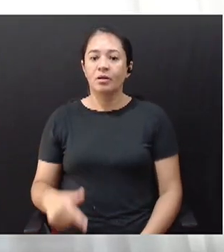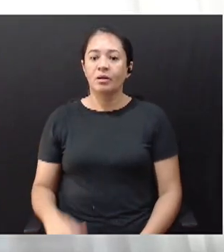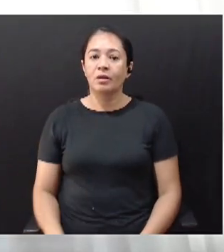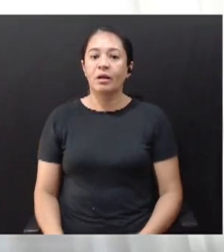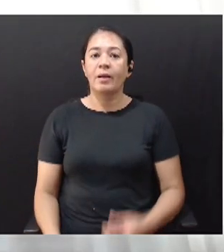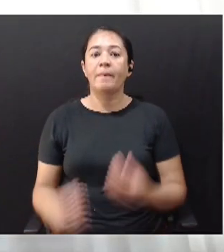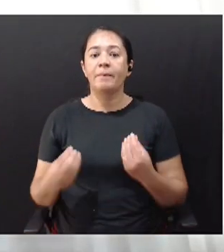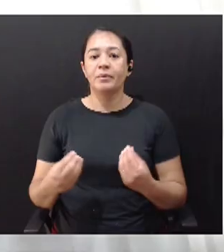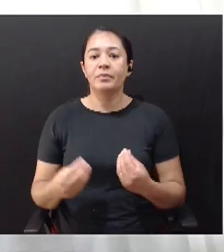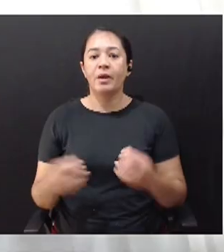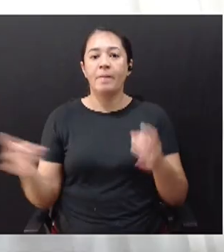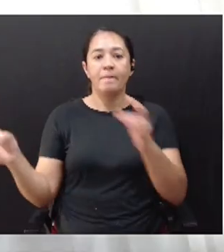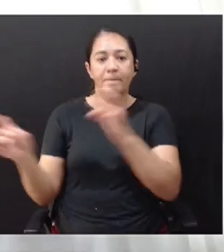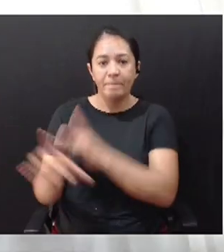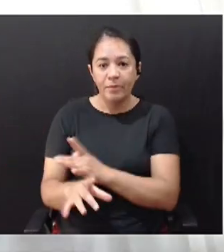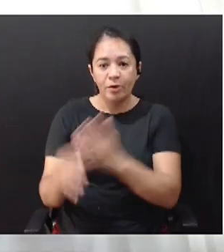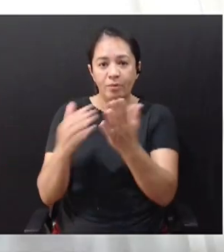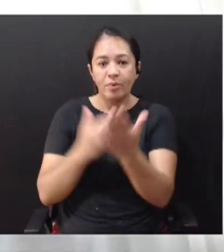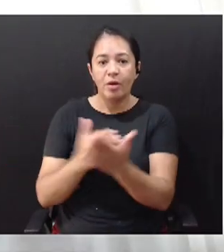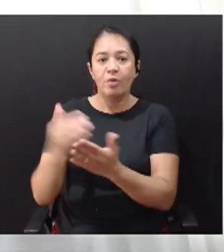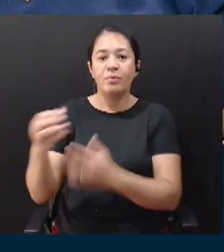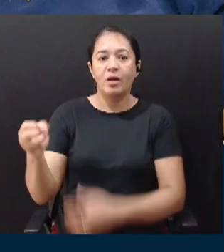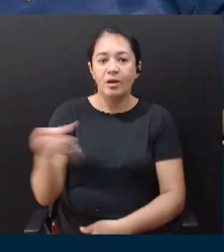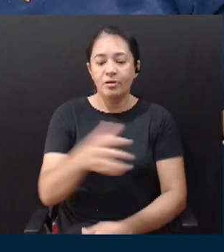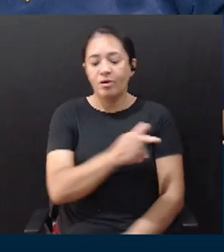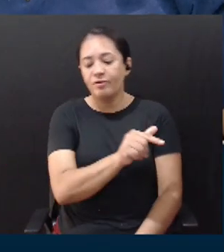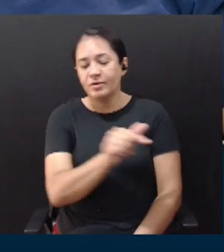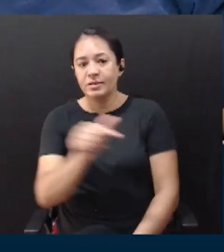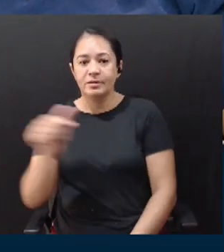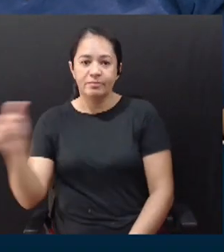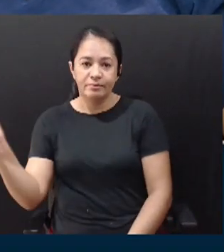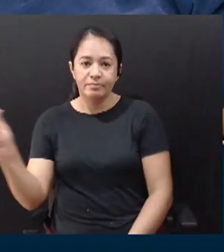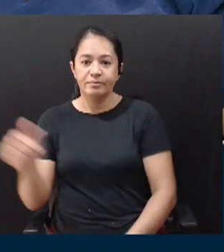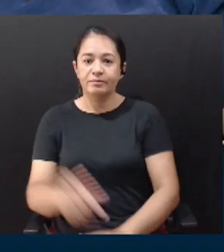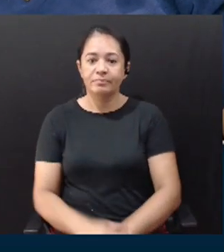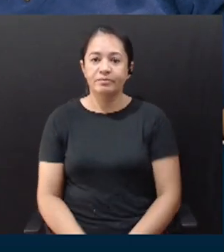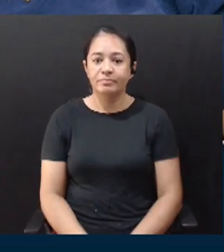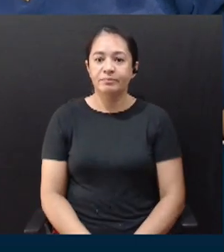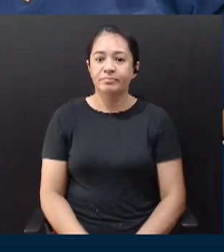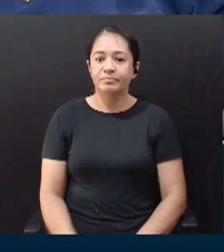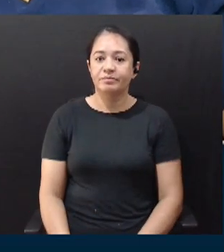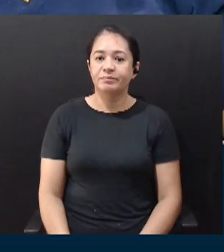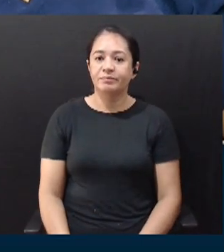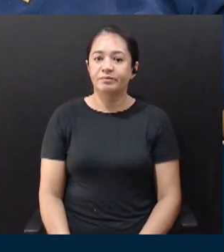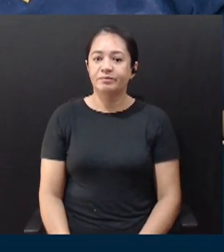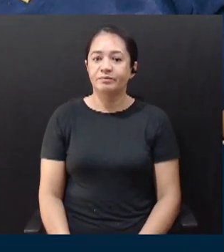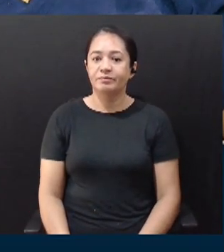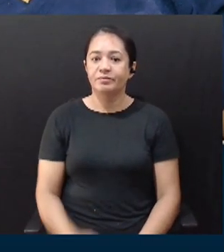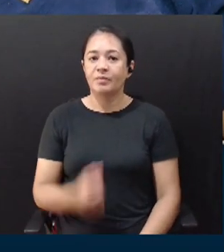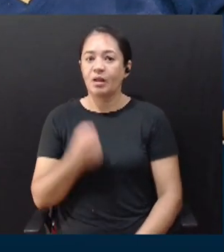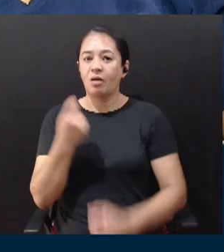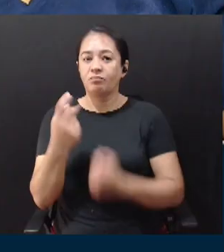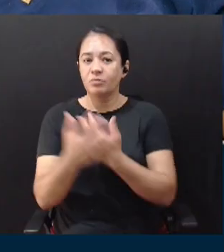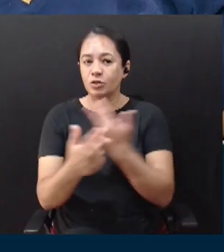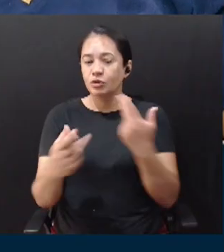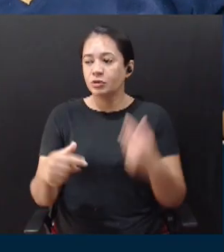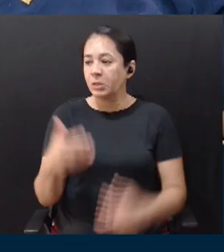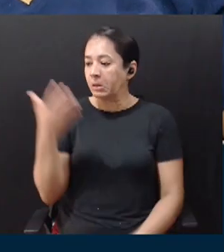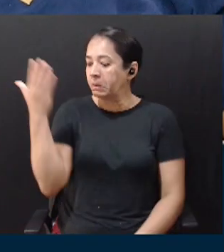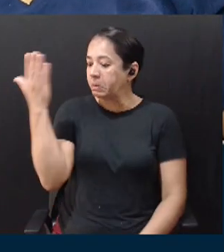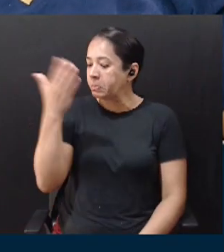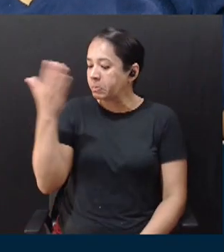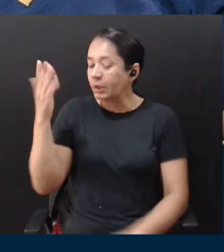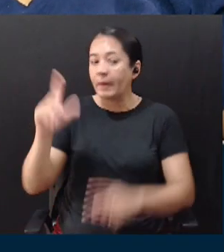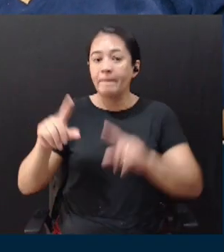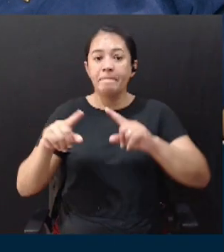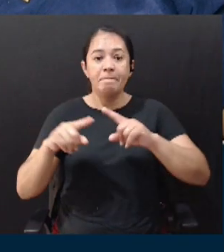prontos para iniciar uma nova semana. Muito bem. Tem sinais que passam despercebidos, né, mas, a gente